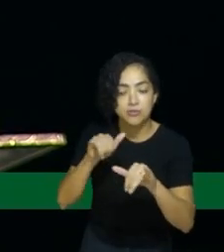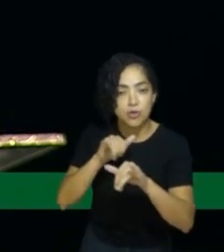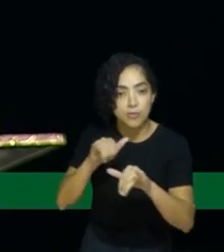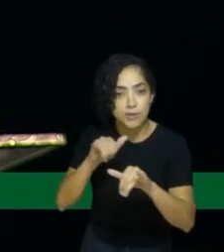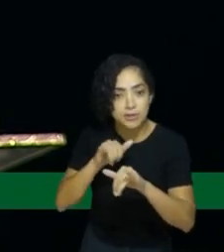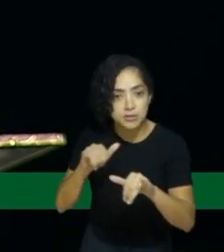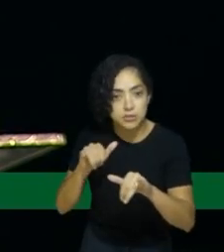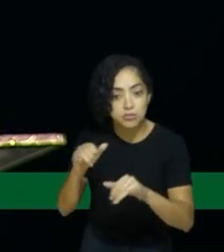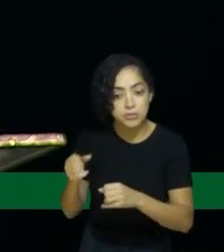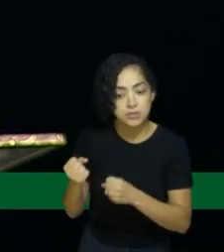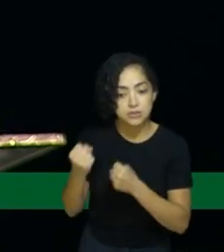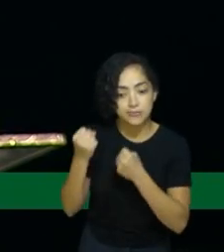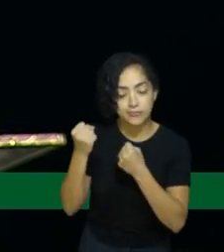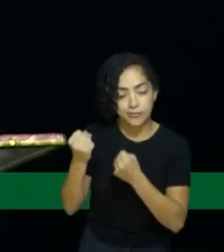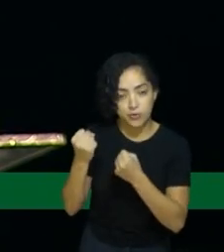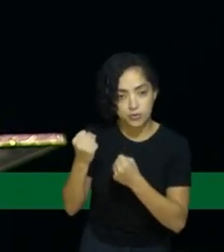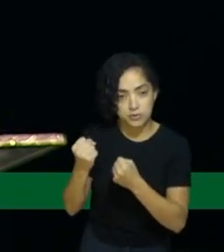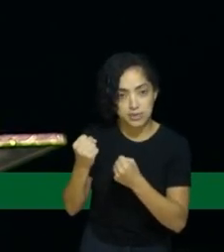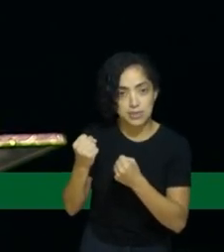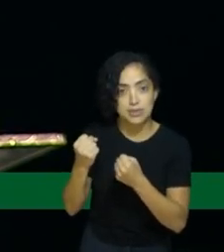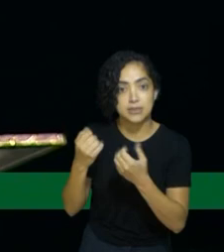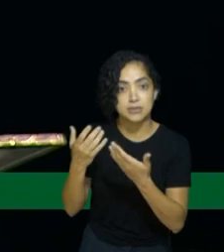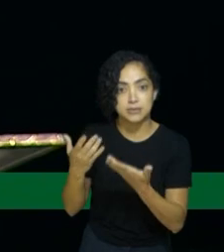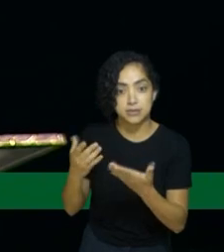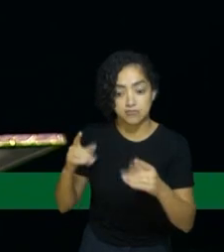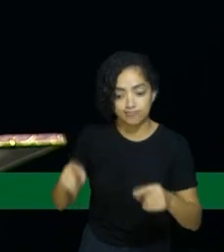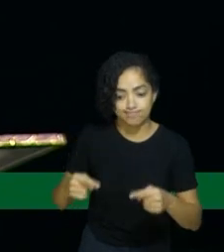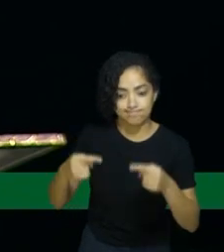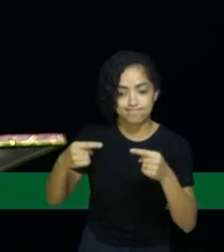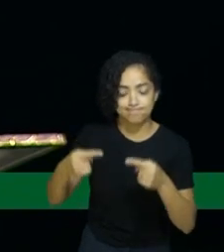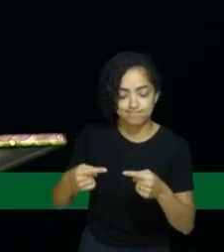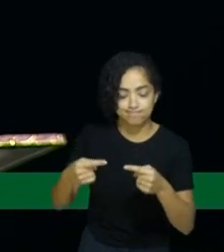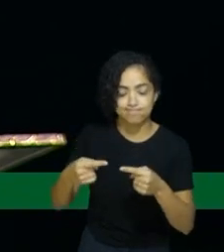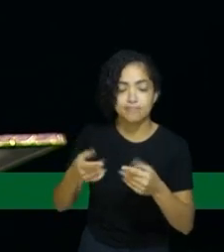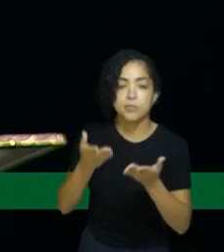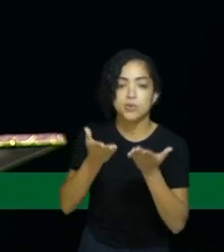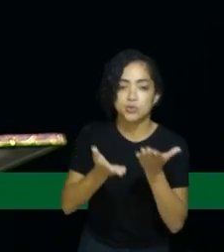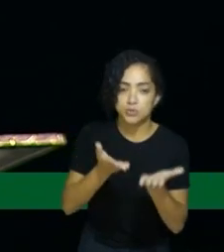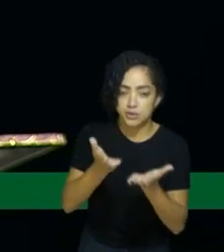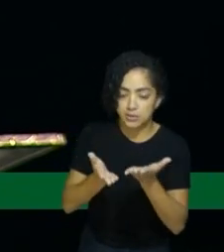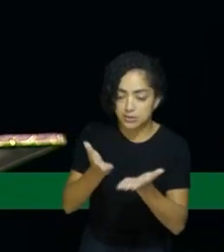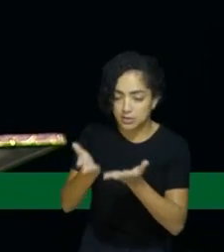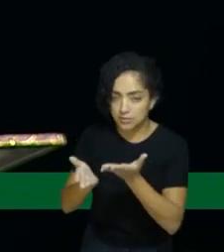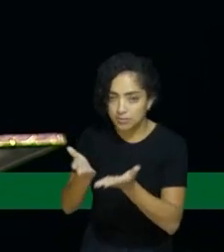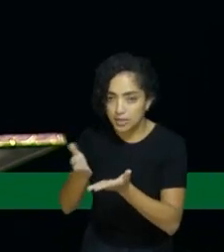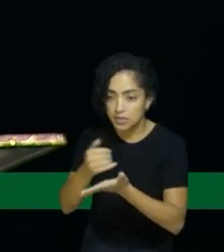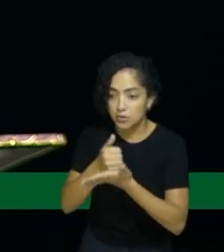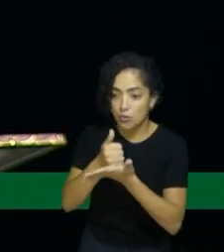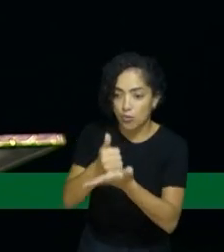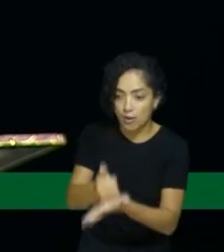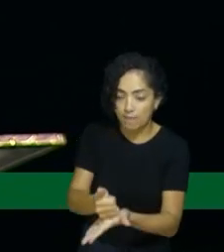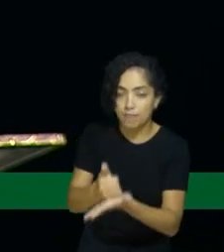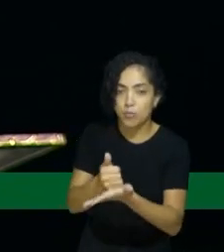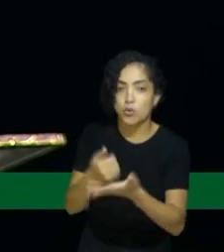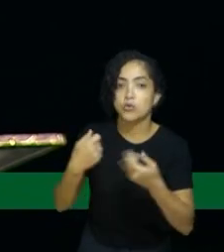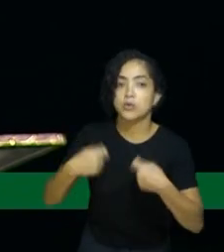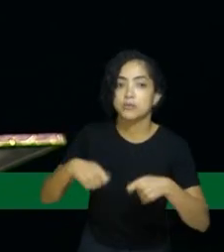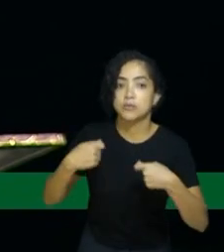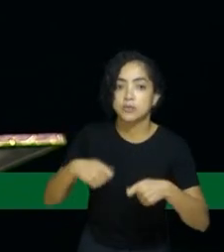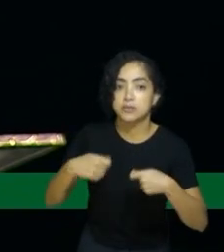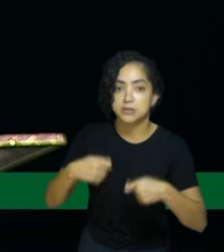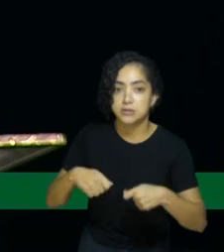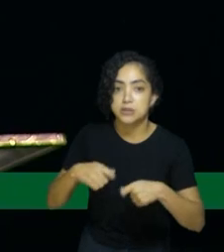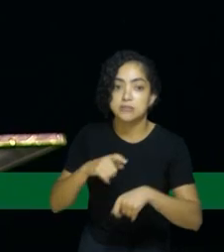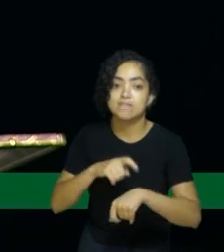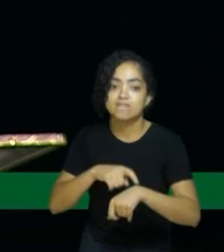se fortaleçam e para enfrentar o tratamento Endo o apoio necessário nos momentos